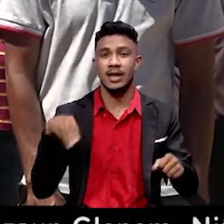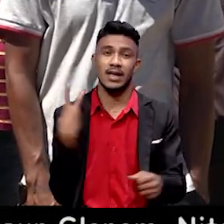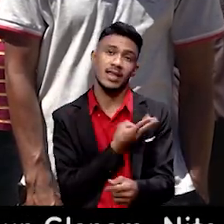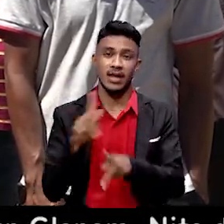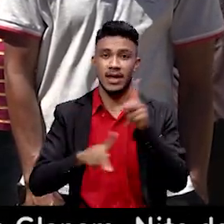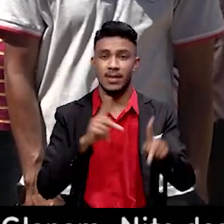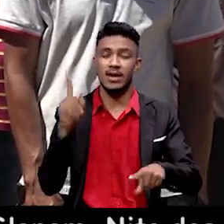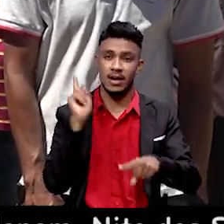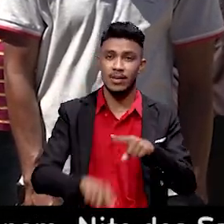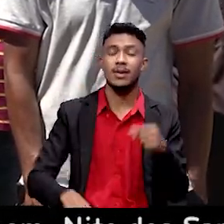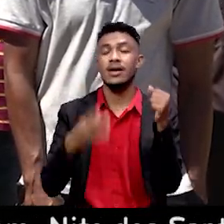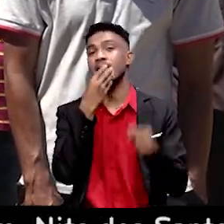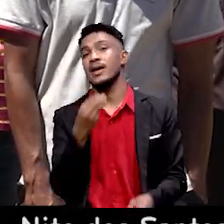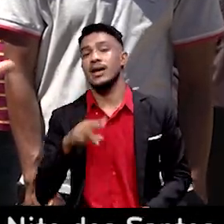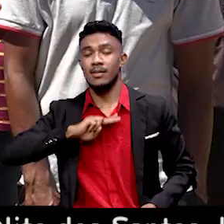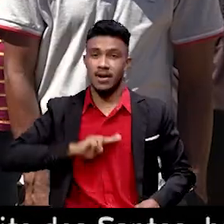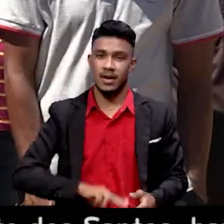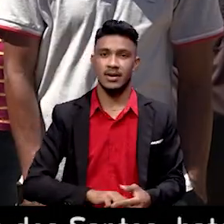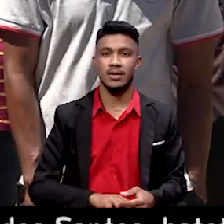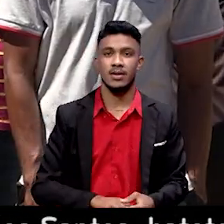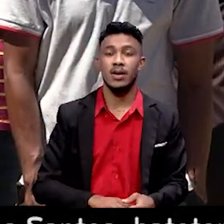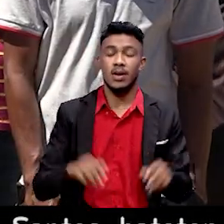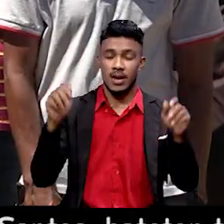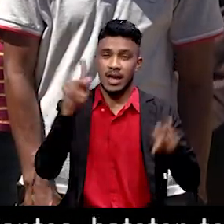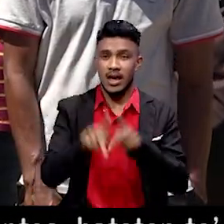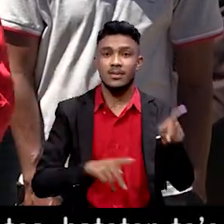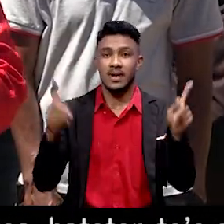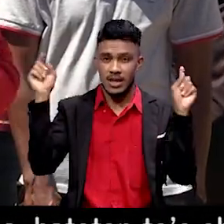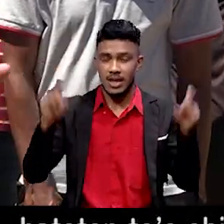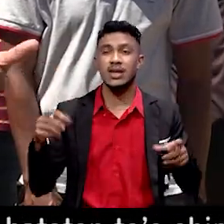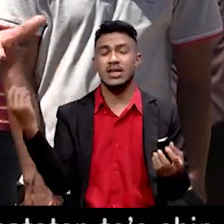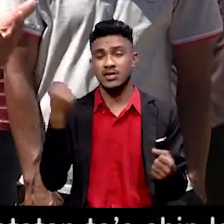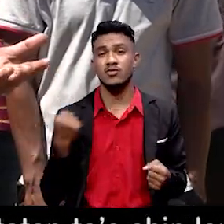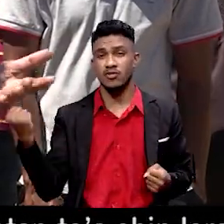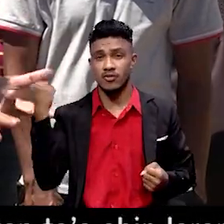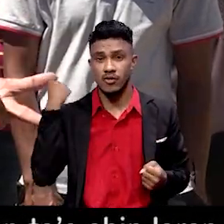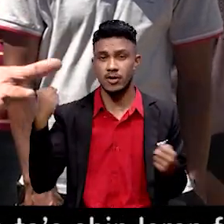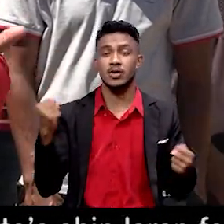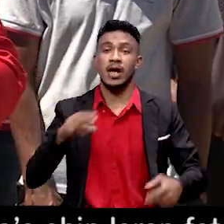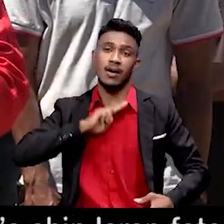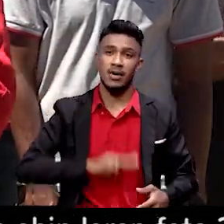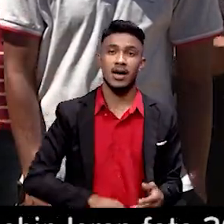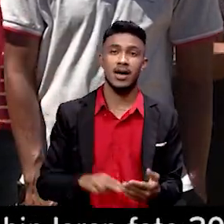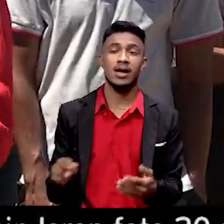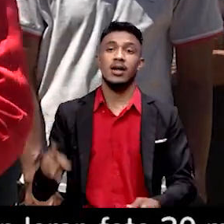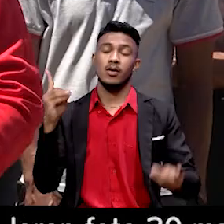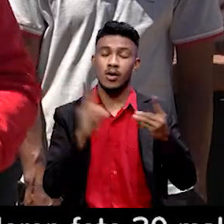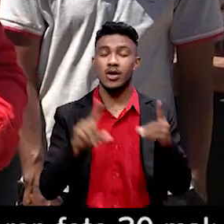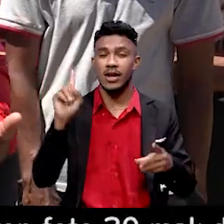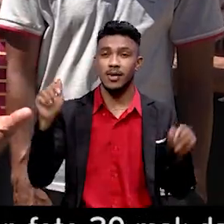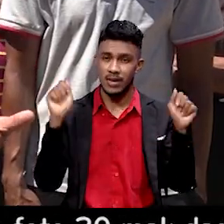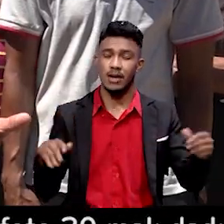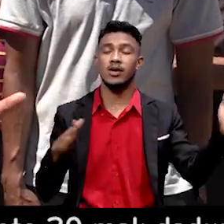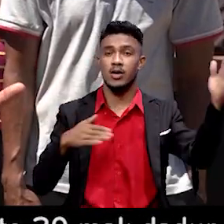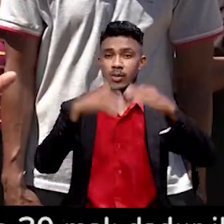povo la bele hamala. O povo tem que. O povo, quando vamos lá, loro rumo a bele, loro problema,